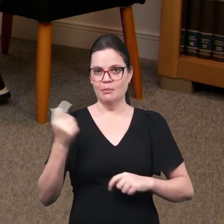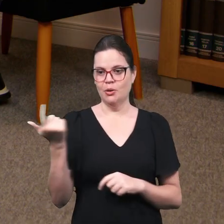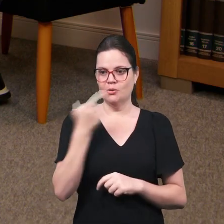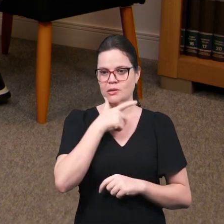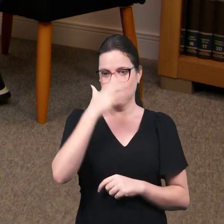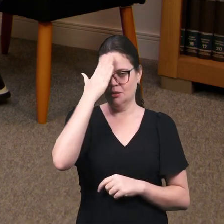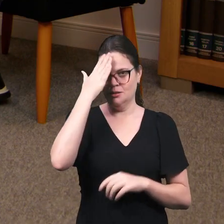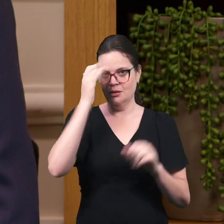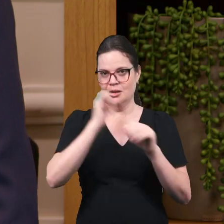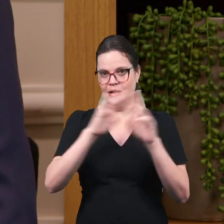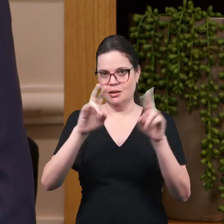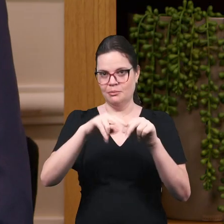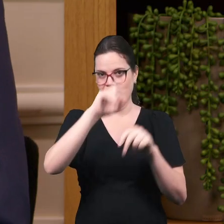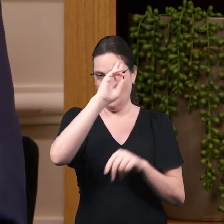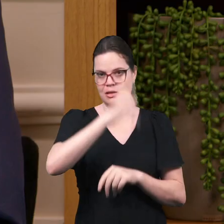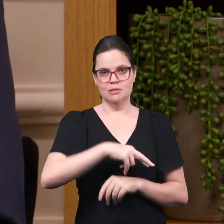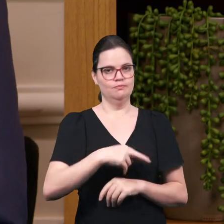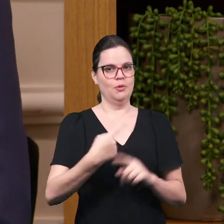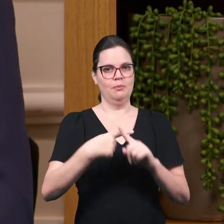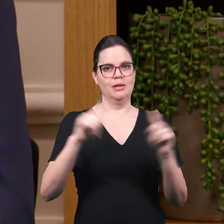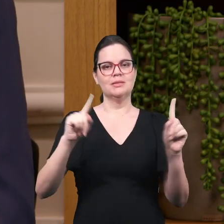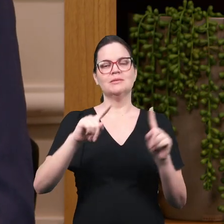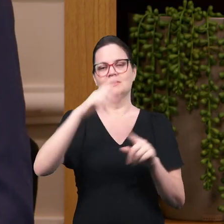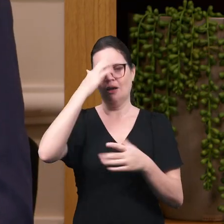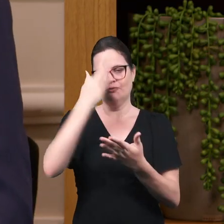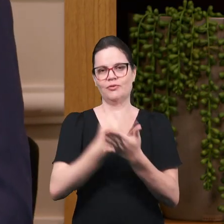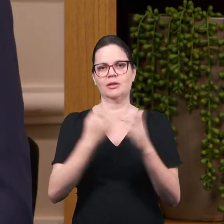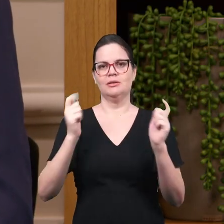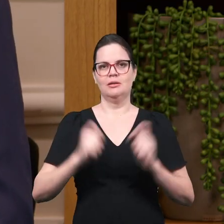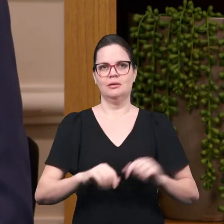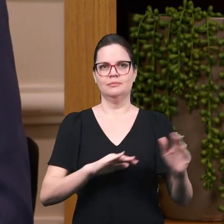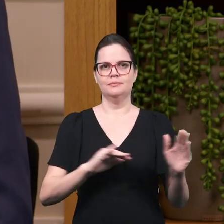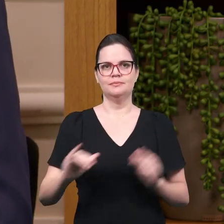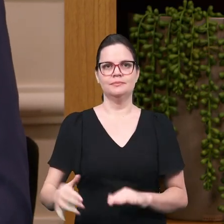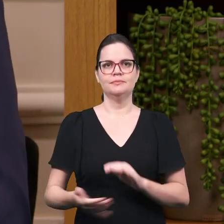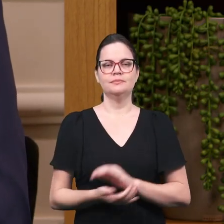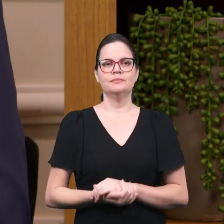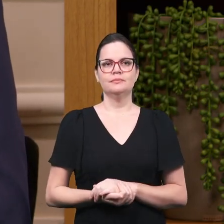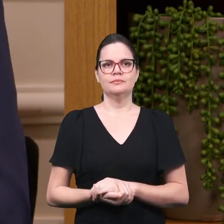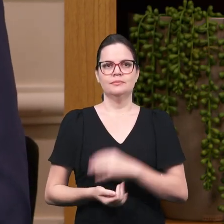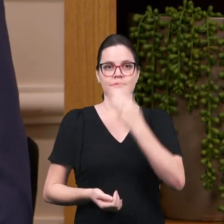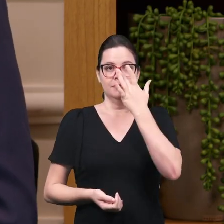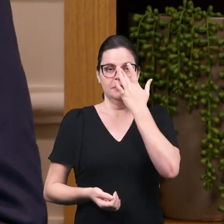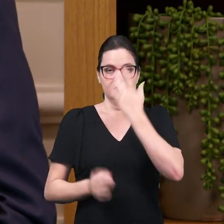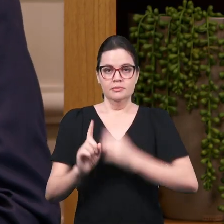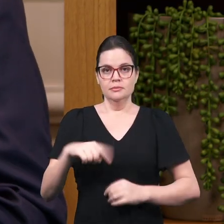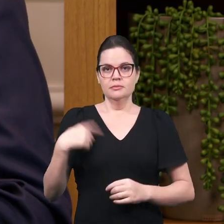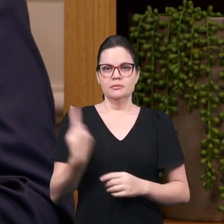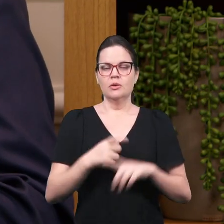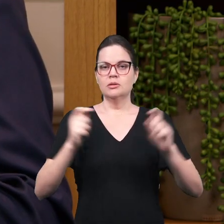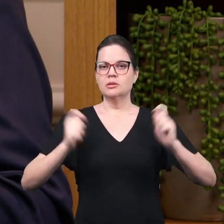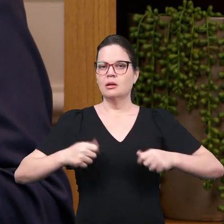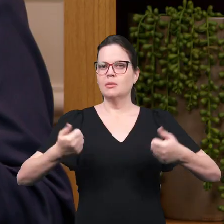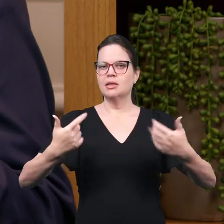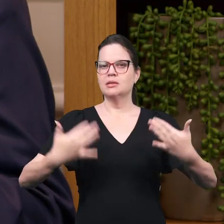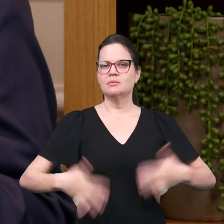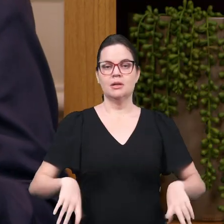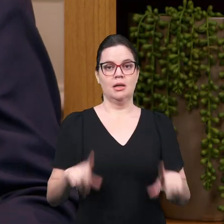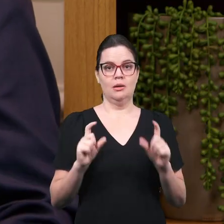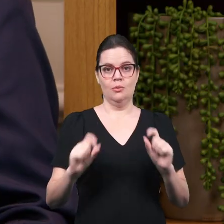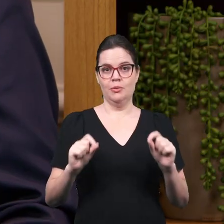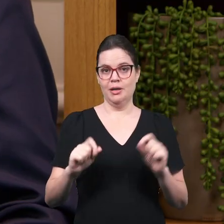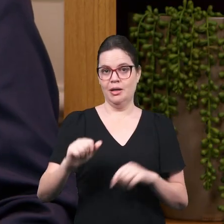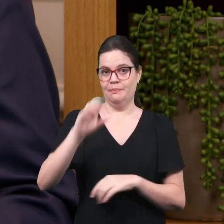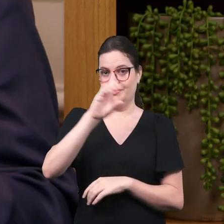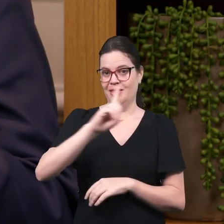mas pela fé. Perfeito. Inclusive, pastor Fernando e ungido Josimar, nós podemos até dizer que atributos de